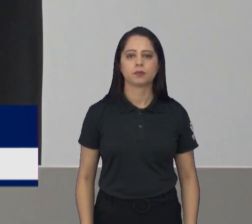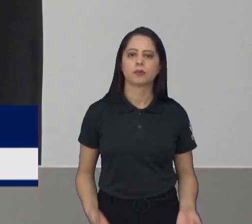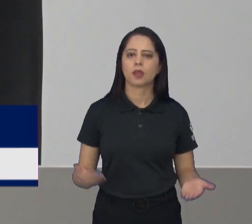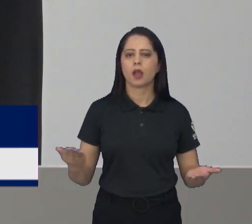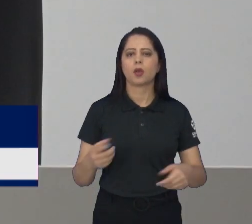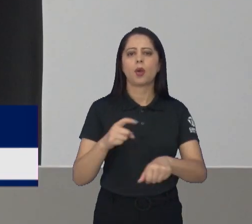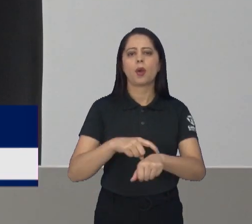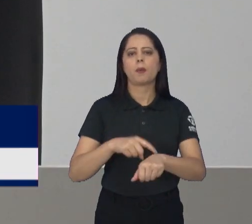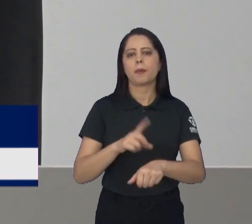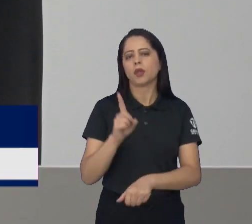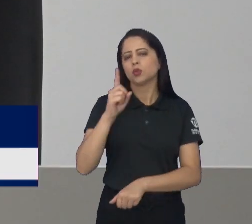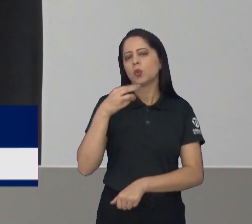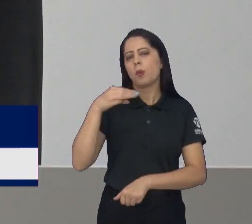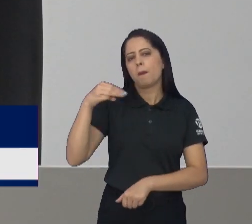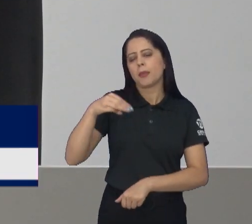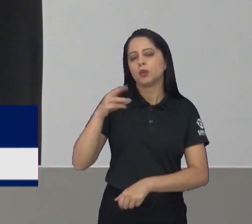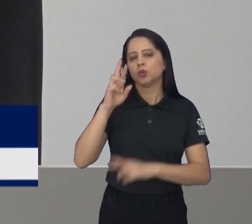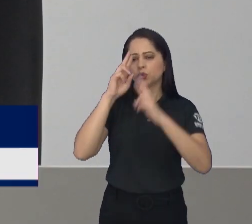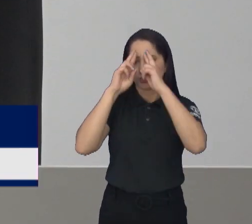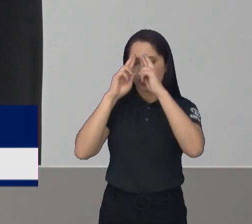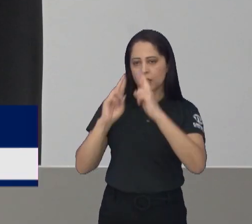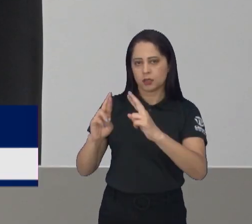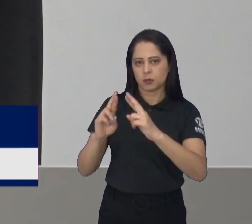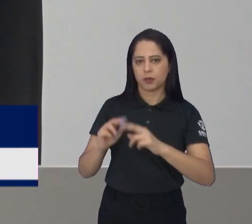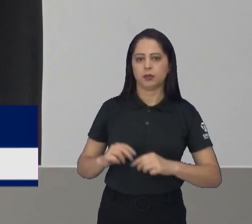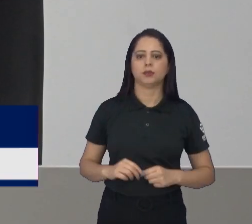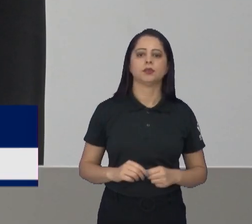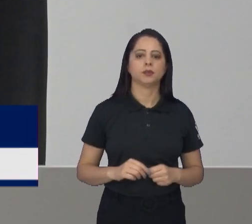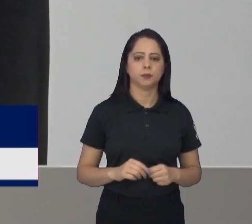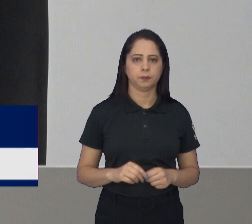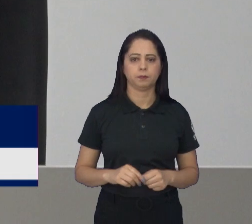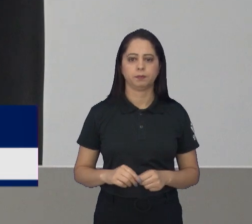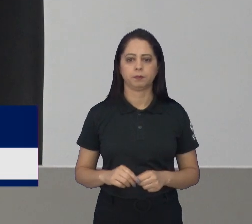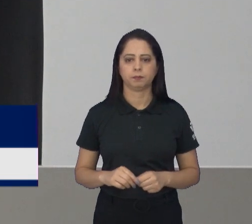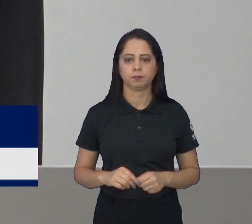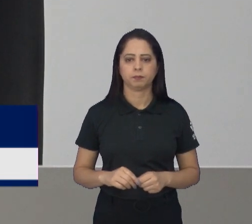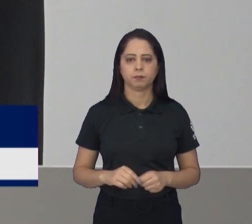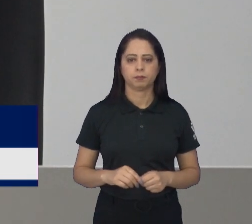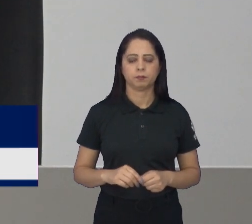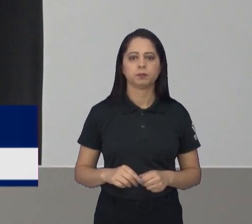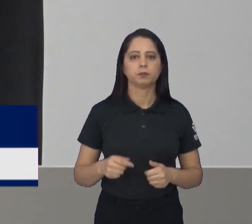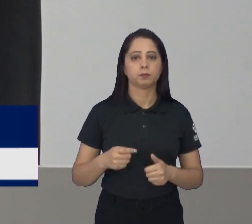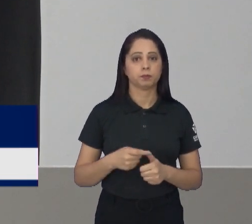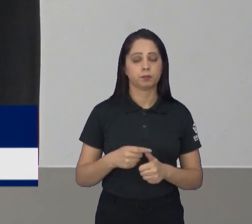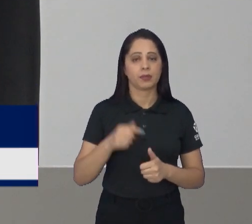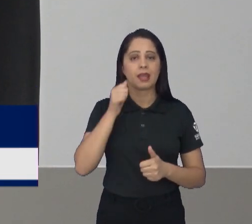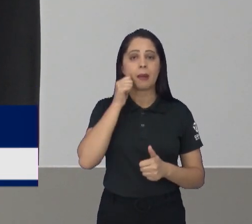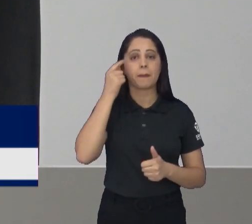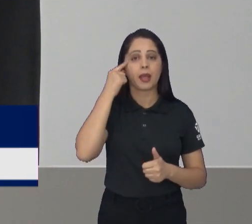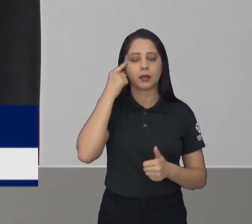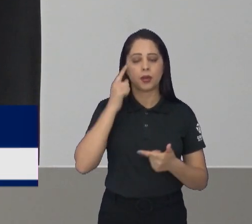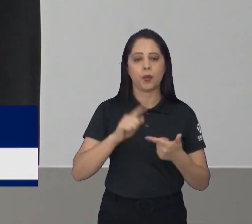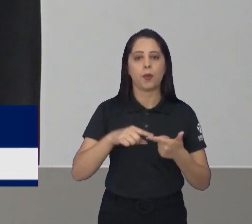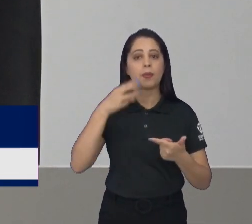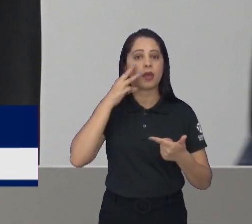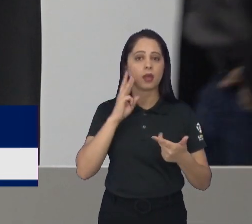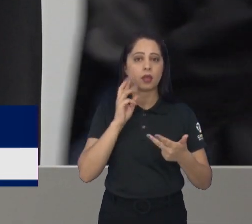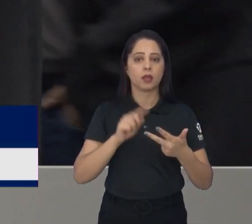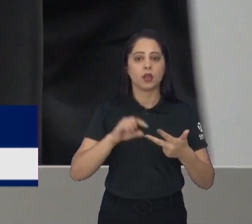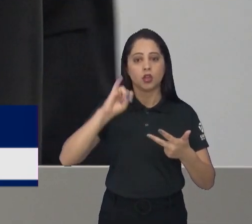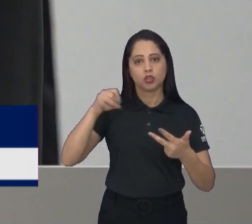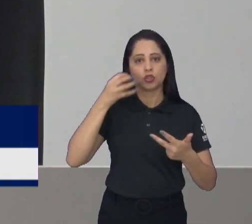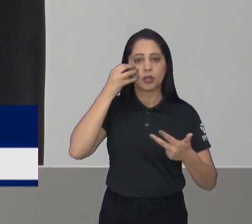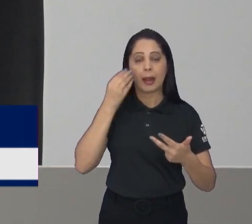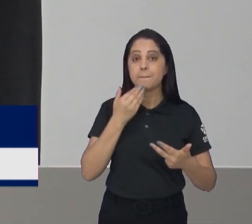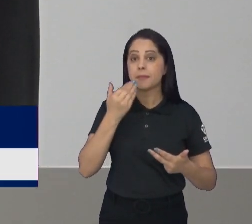Passaremos agora um minuto de silêncio a pedido dos vereadores e das vereadoras Amélia Naomi, Walter Reach e